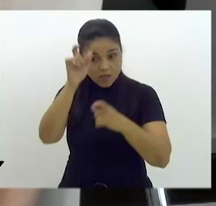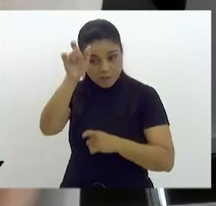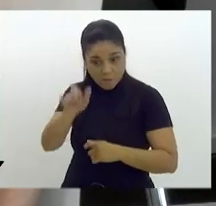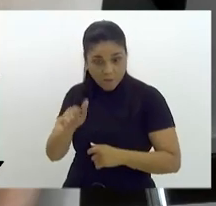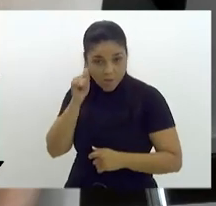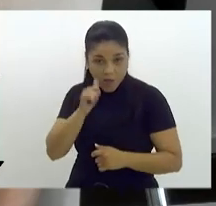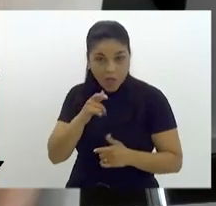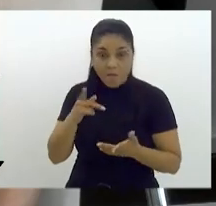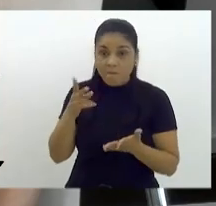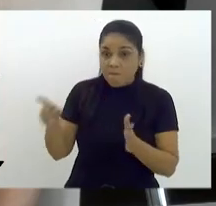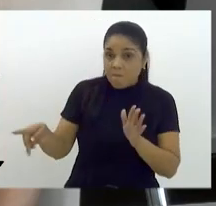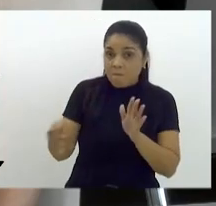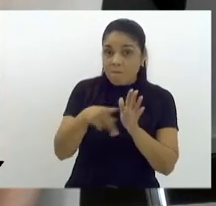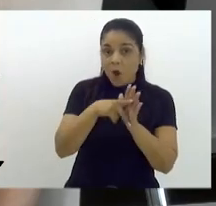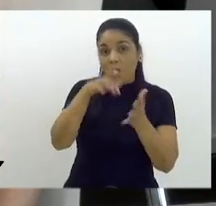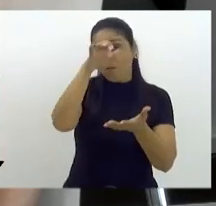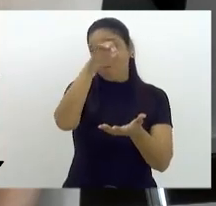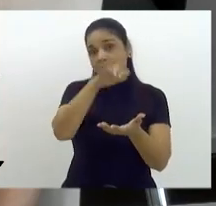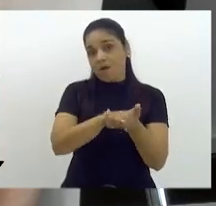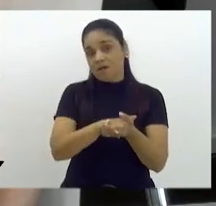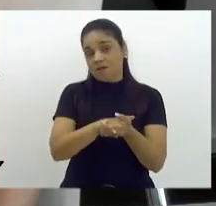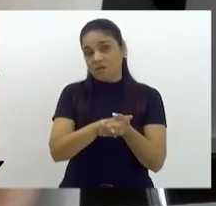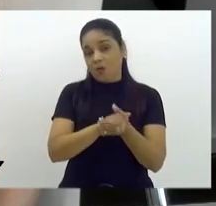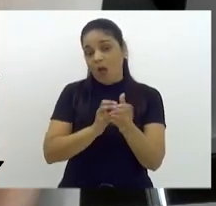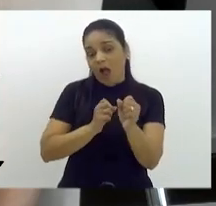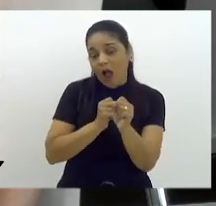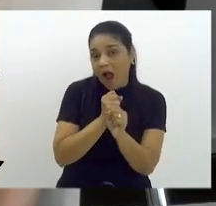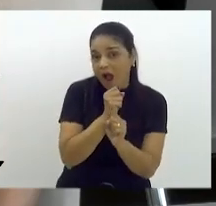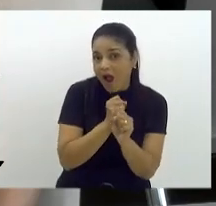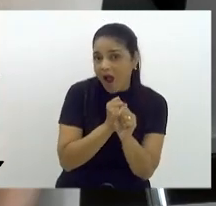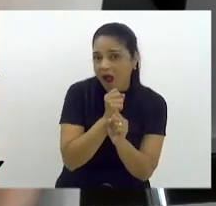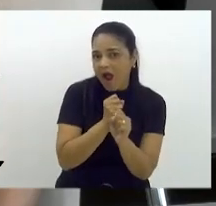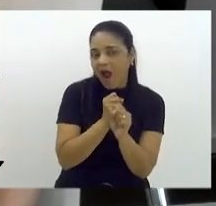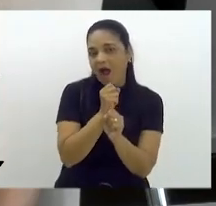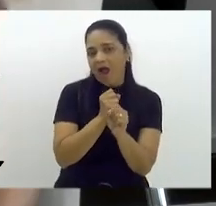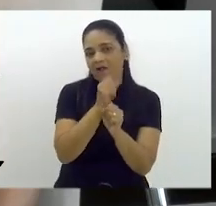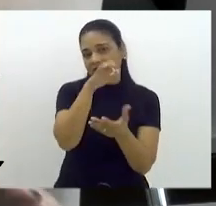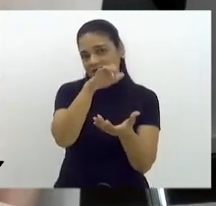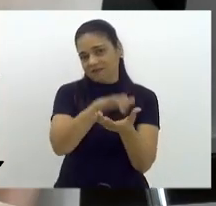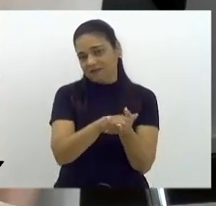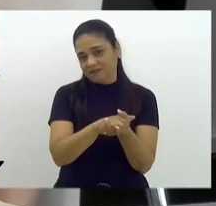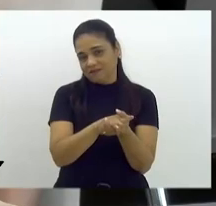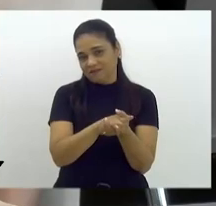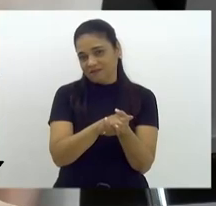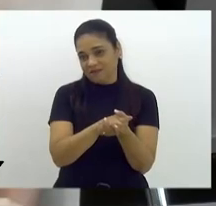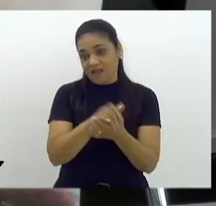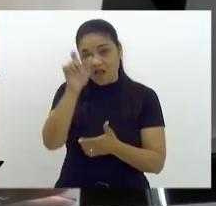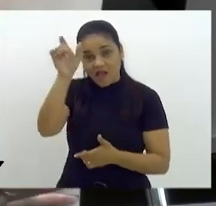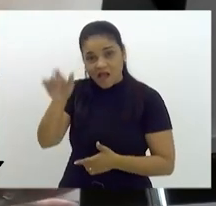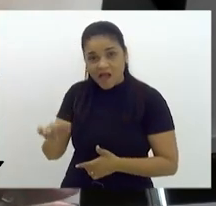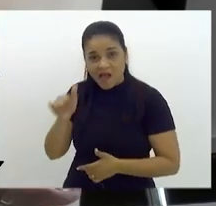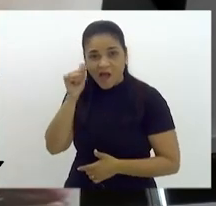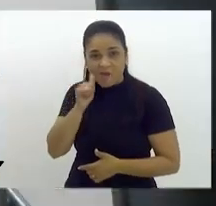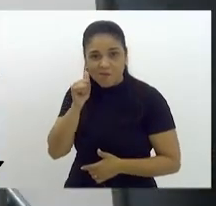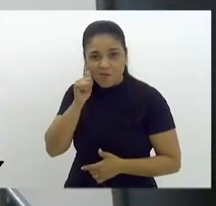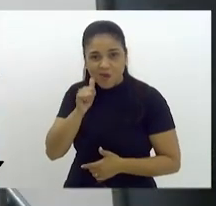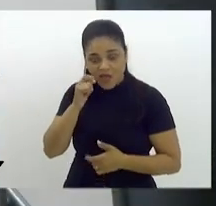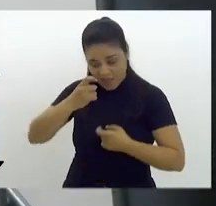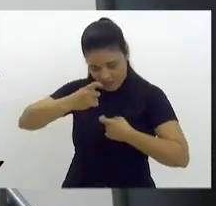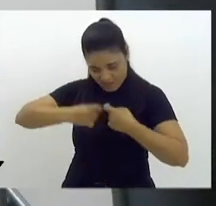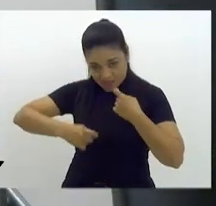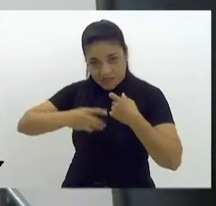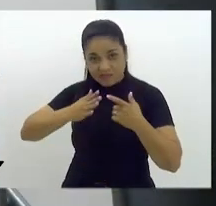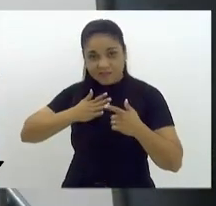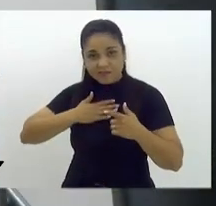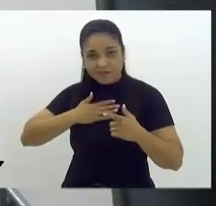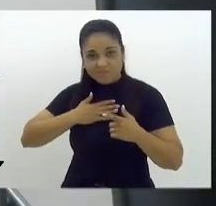parceiros muitas vezes anos de parceria entende é negado a mulher que a intimidade dela ou a Sexualidade